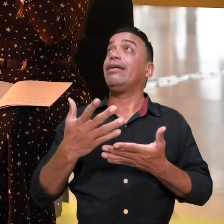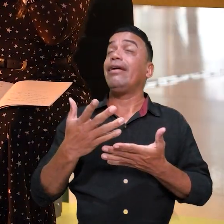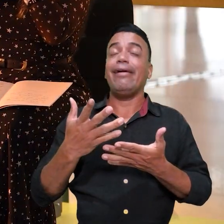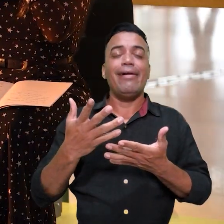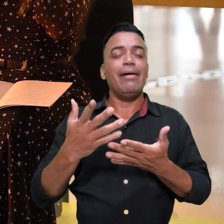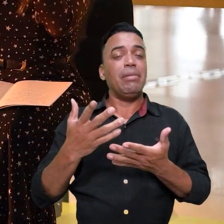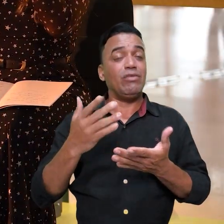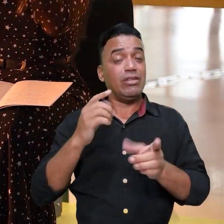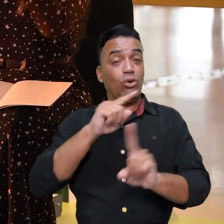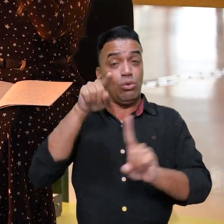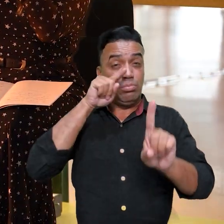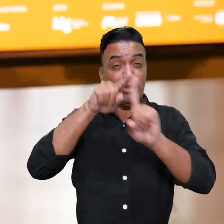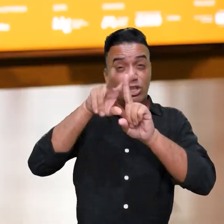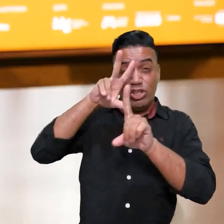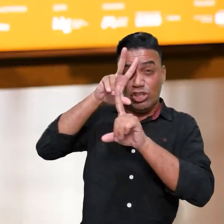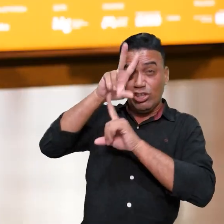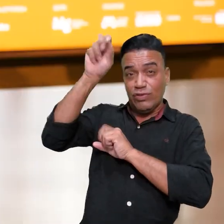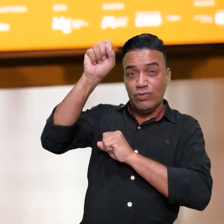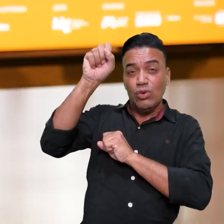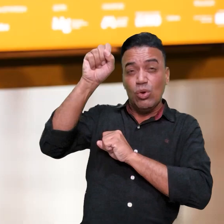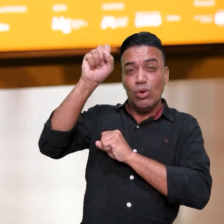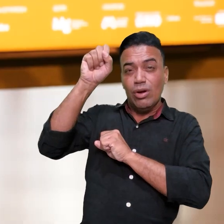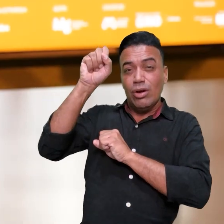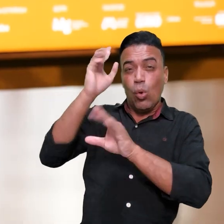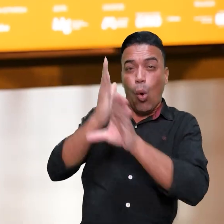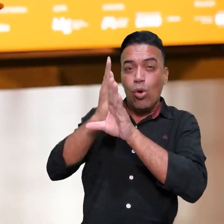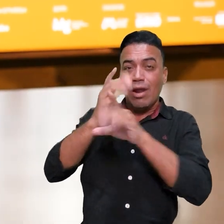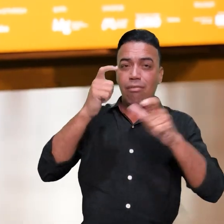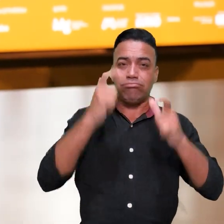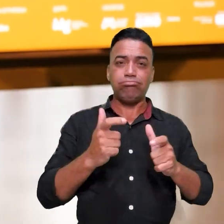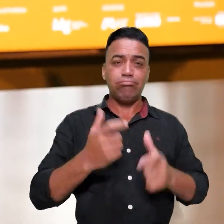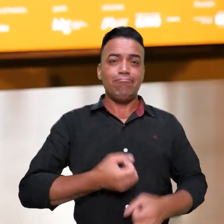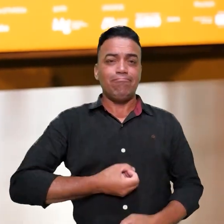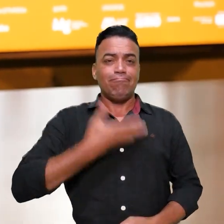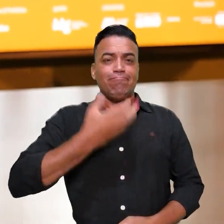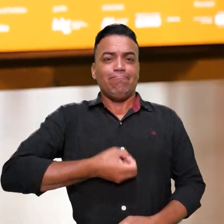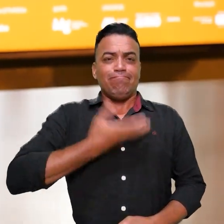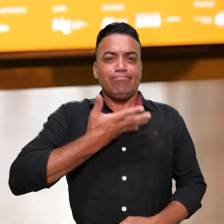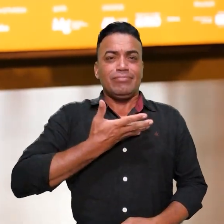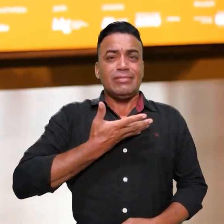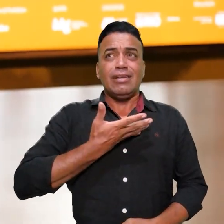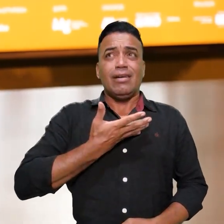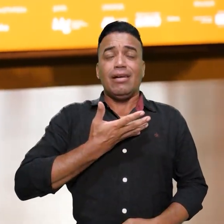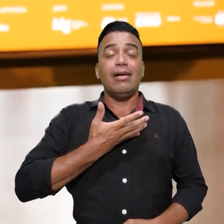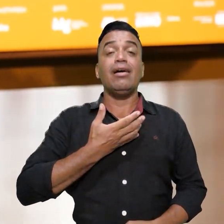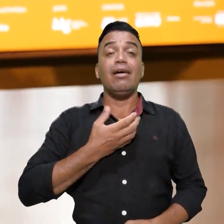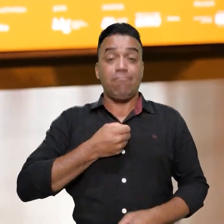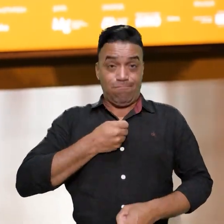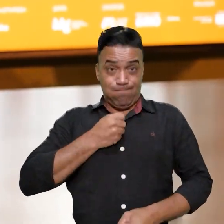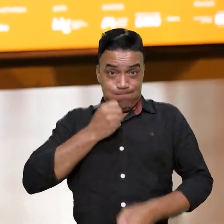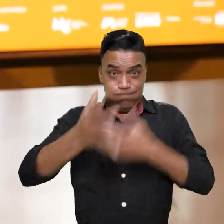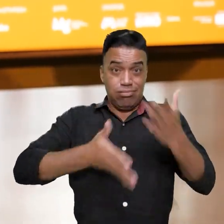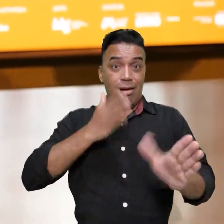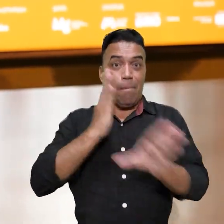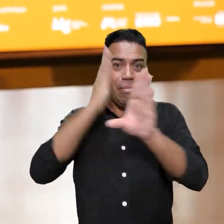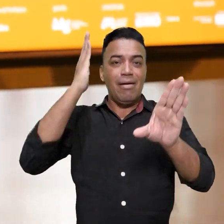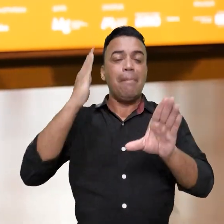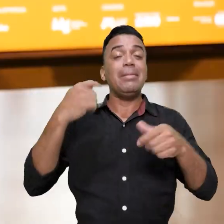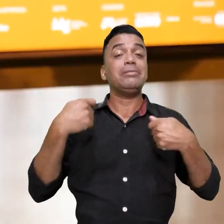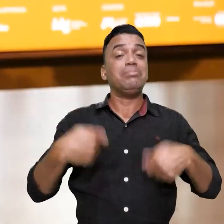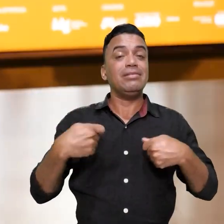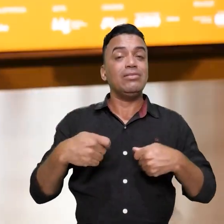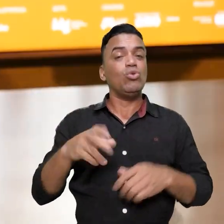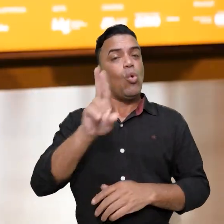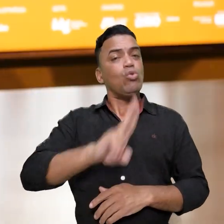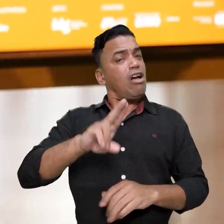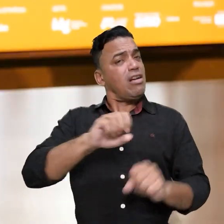você chegar nesse lugar de poesia, como você falou, alcancei minha voz, mas eu preciso usar